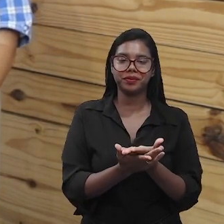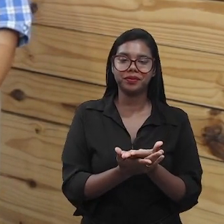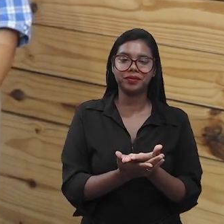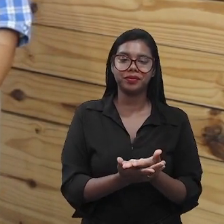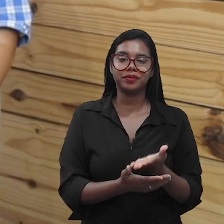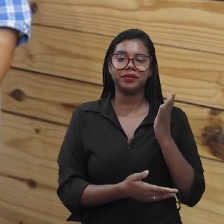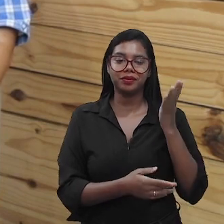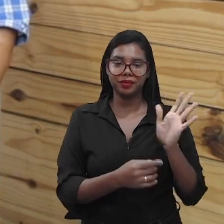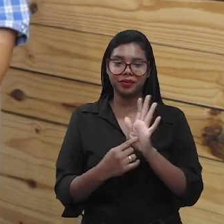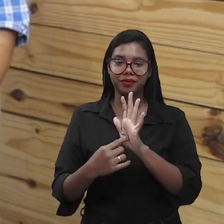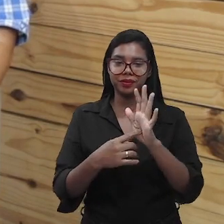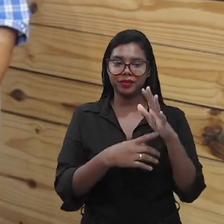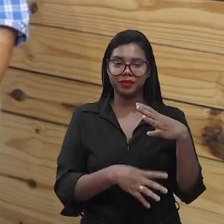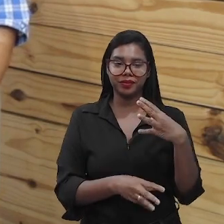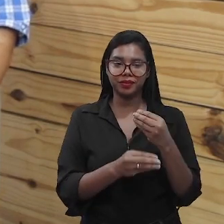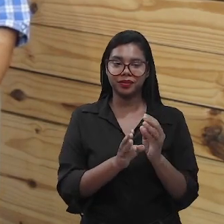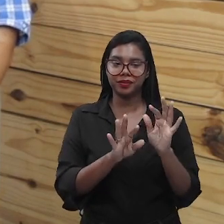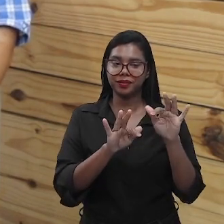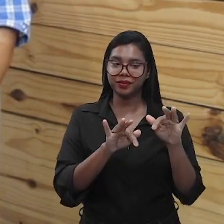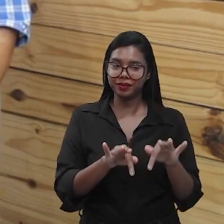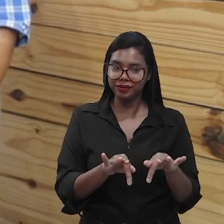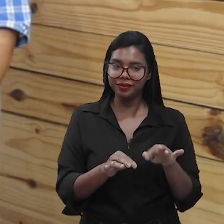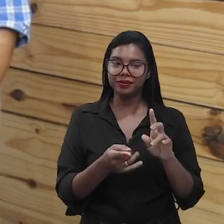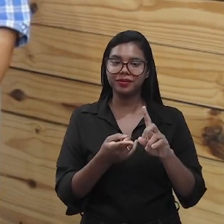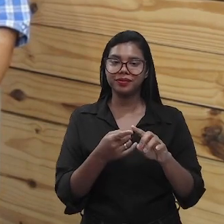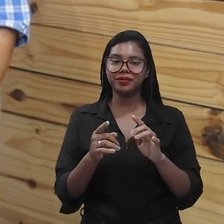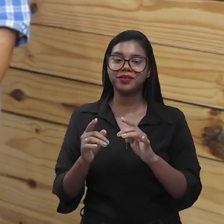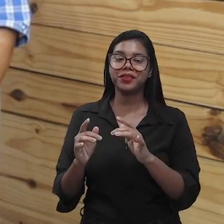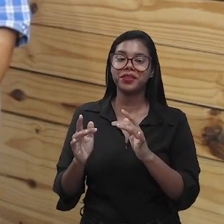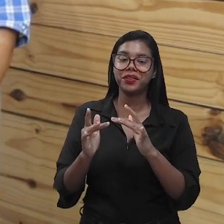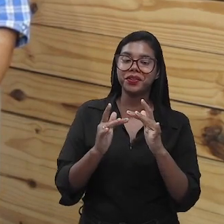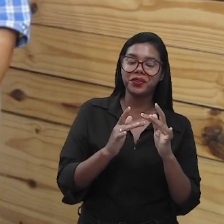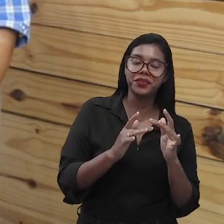já finalizaram o livro e entram em contato comigo